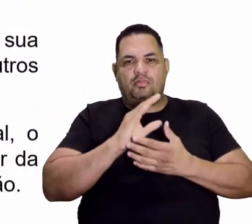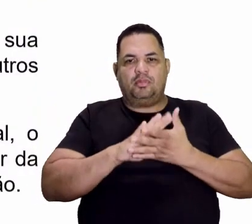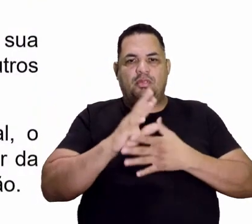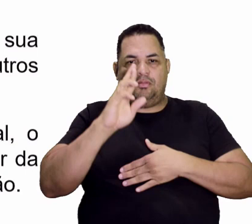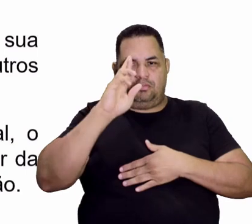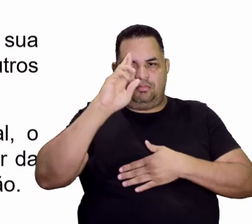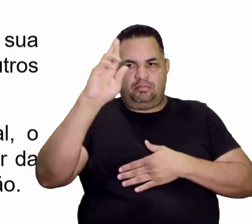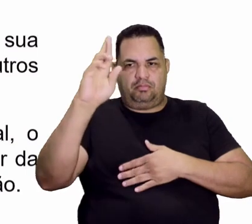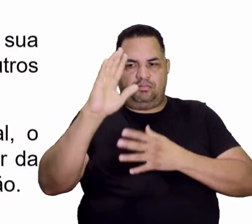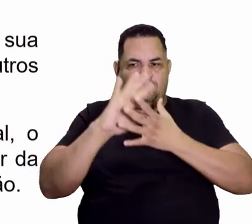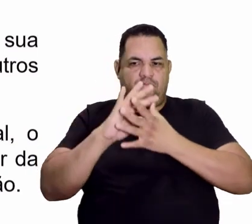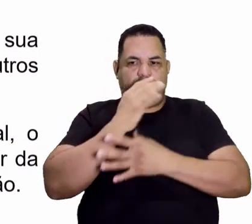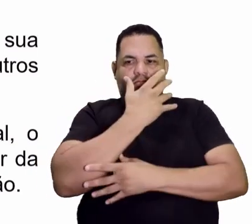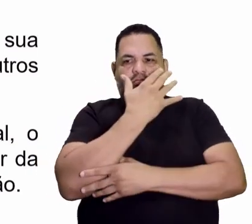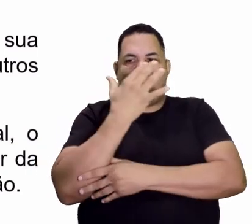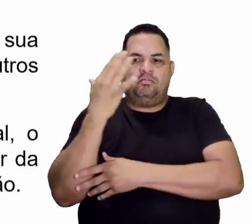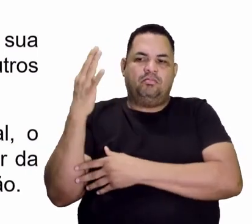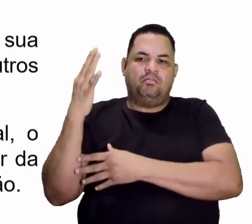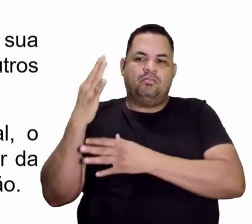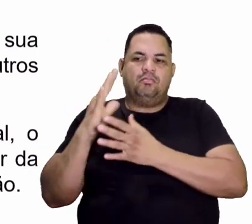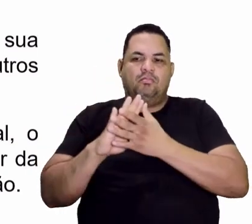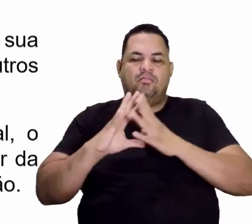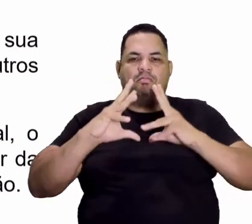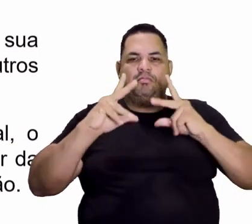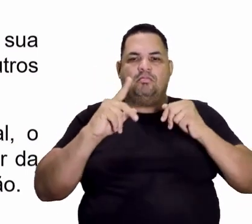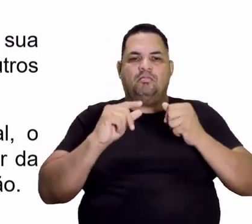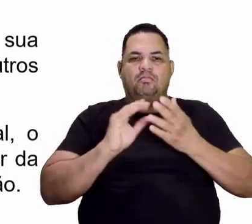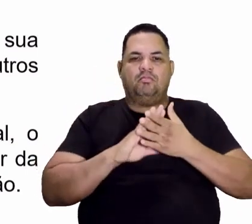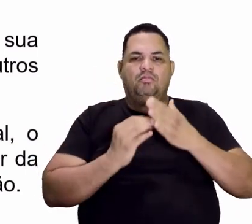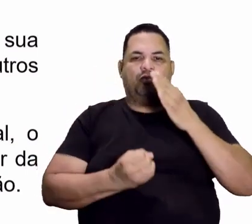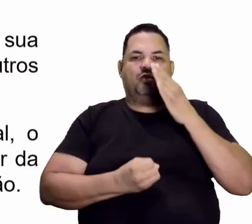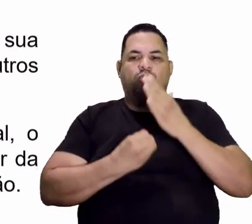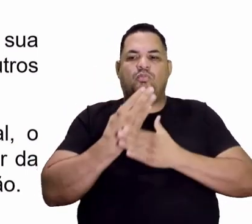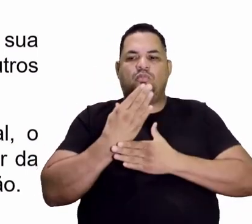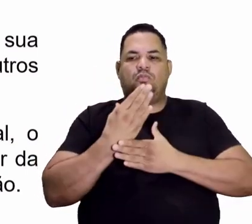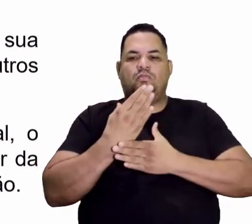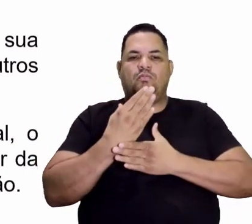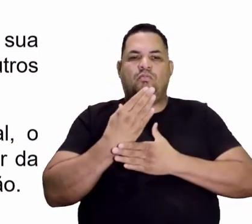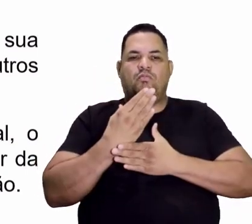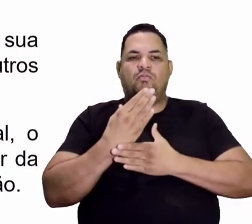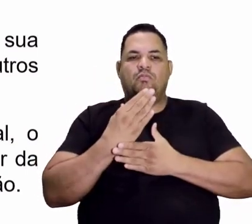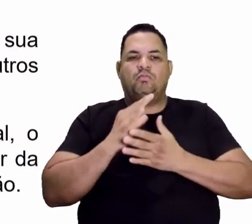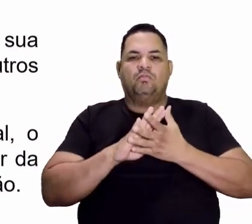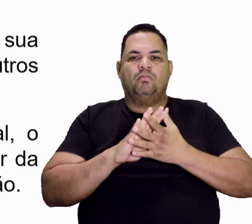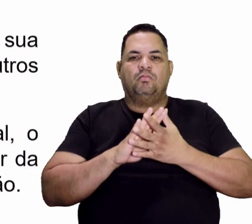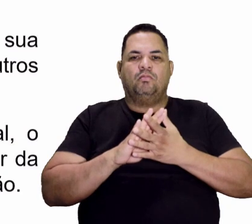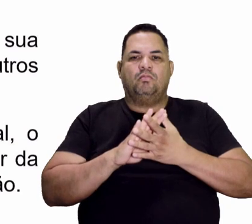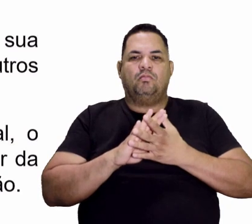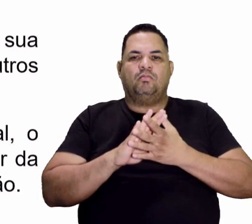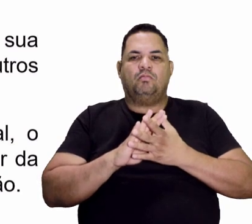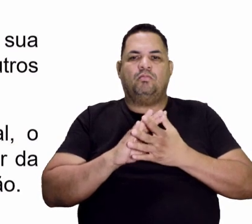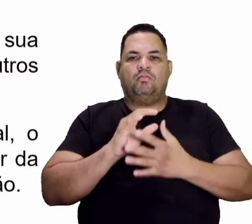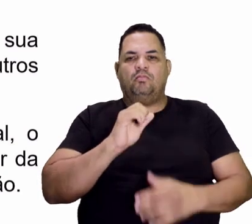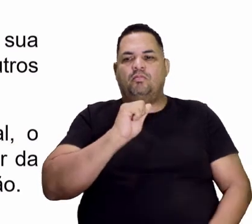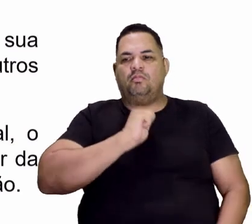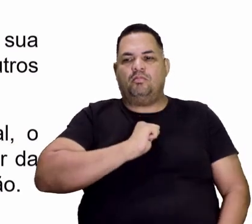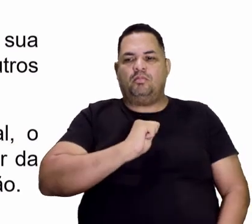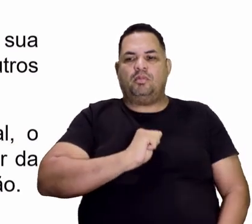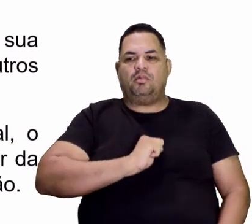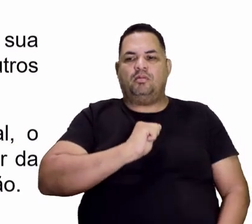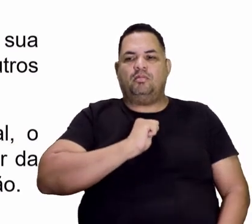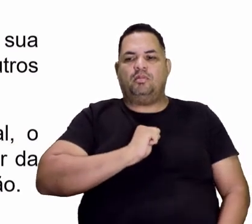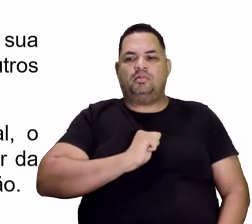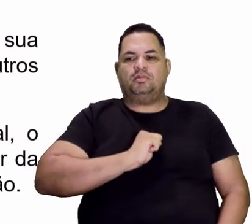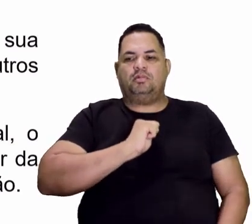da natureza. Olha só, galera. Aqui gera o quê? O antropocentrismo,